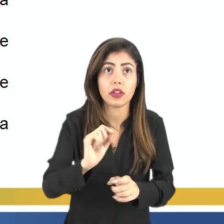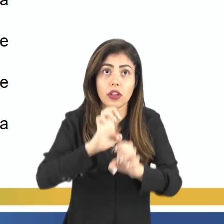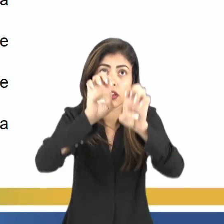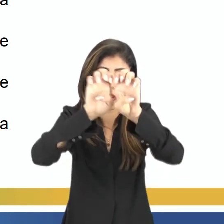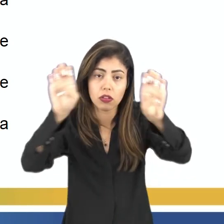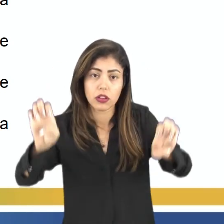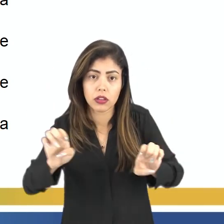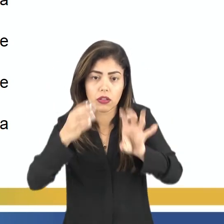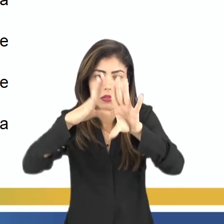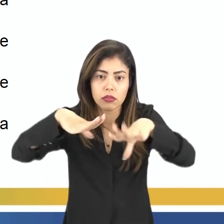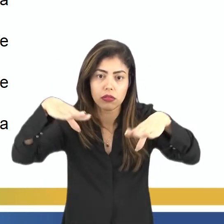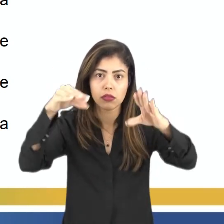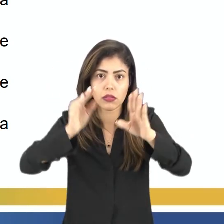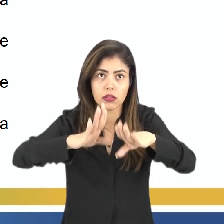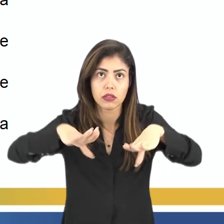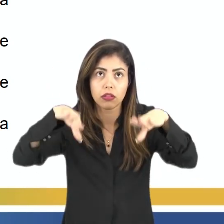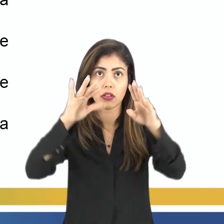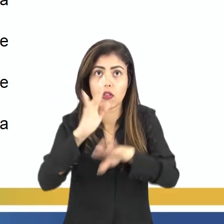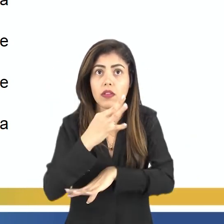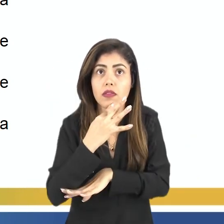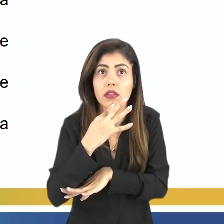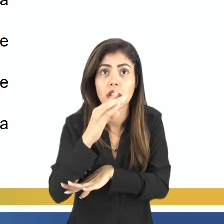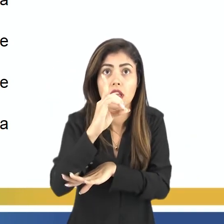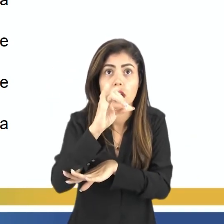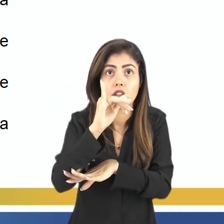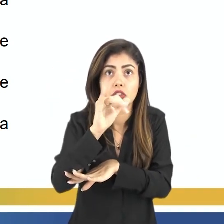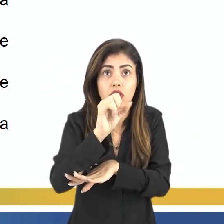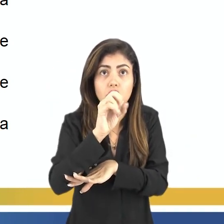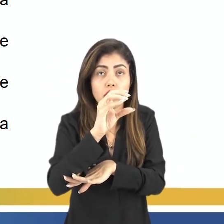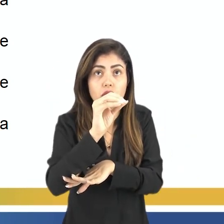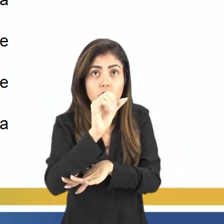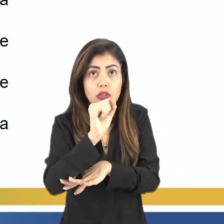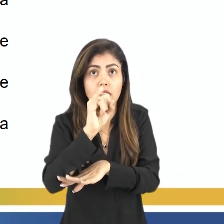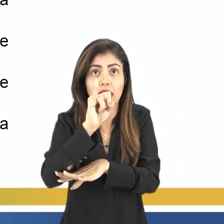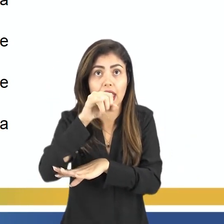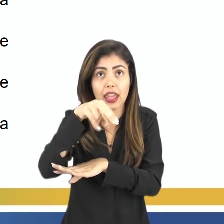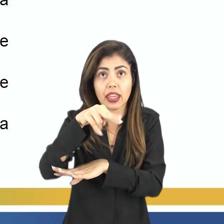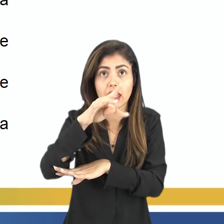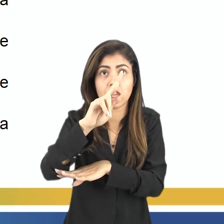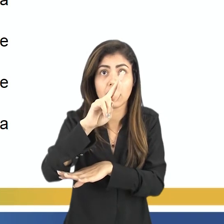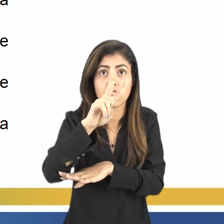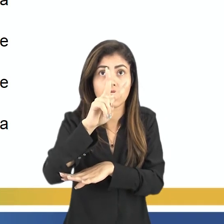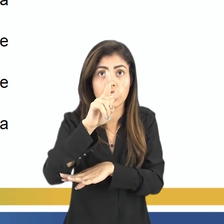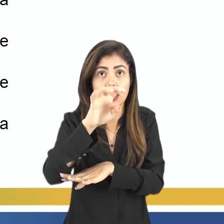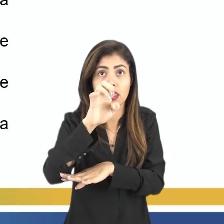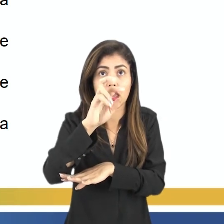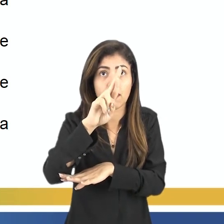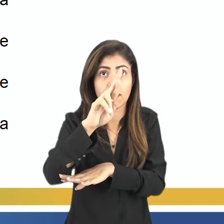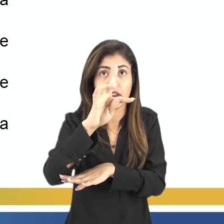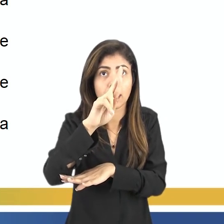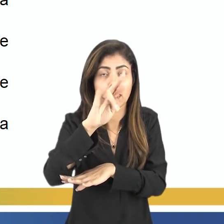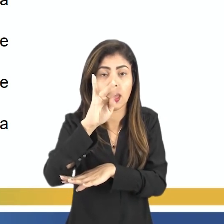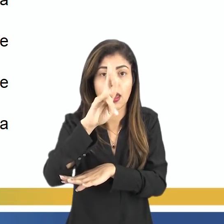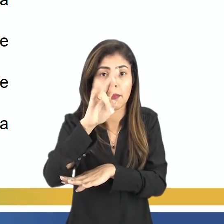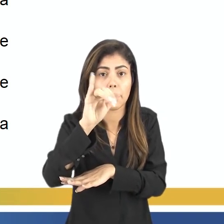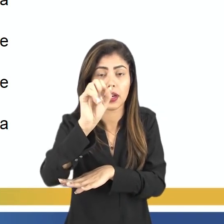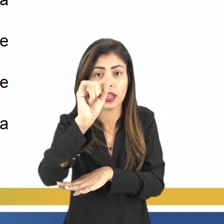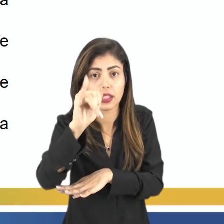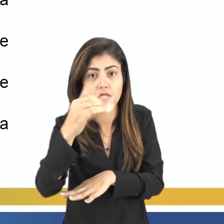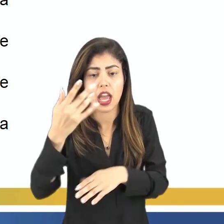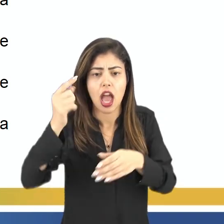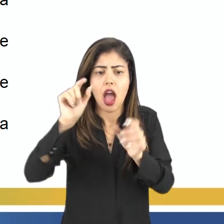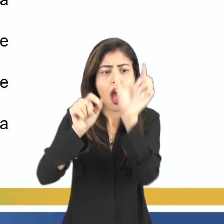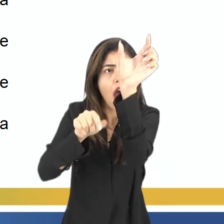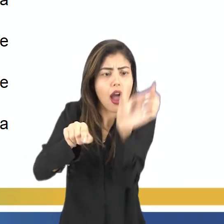estruturas flexíveis, conhecidas como discos intervertebrais. Então, eu quero saber sobre os discos que ficam entre as vértebras.